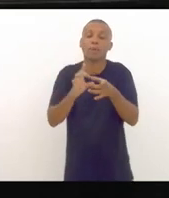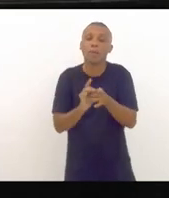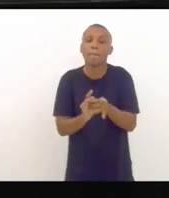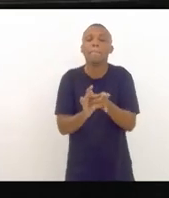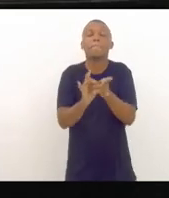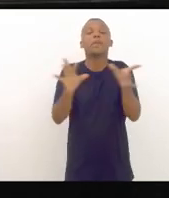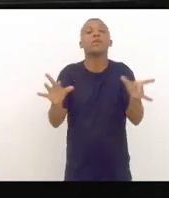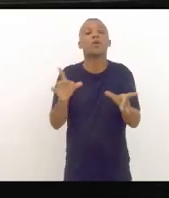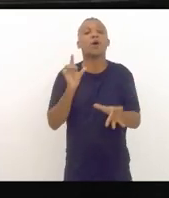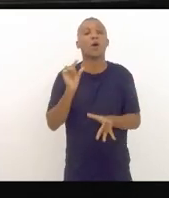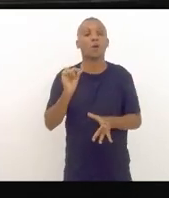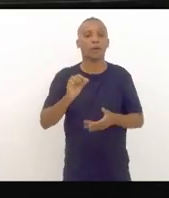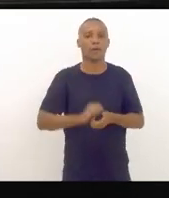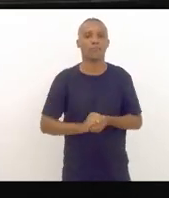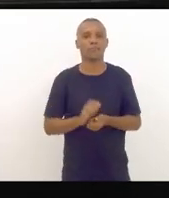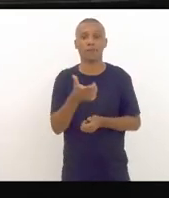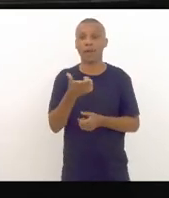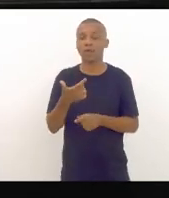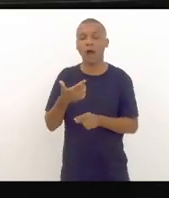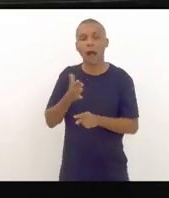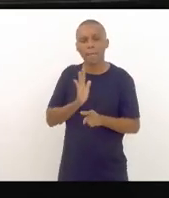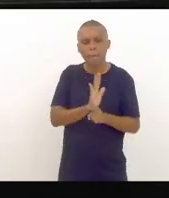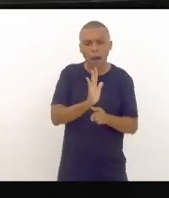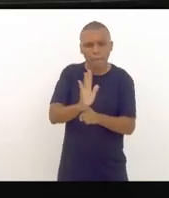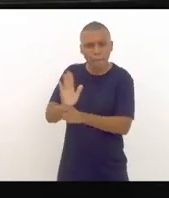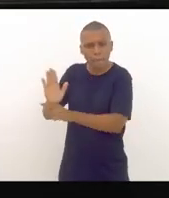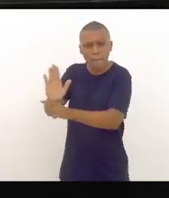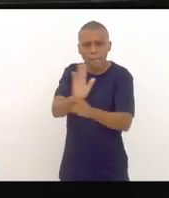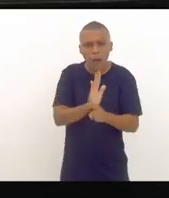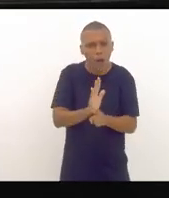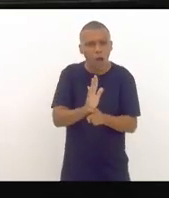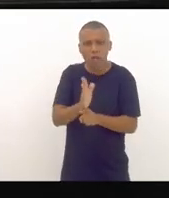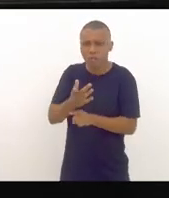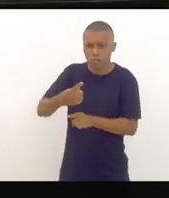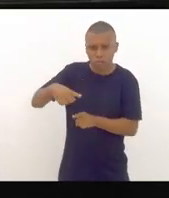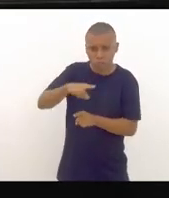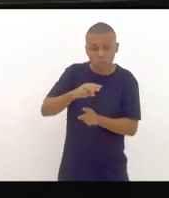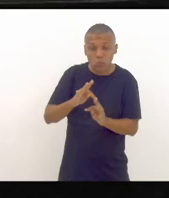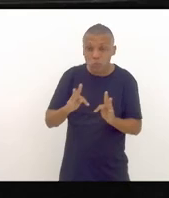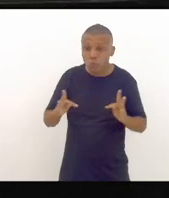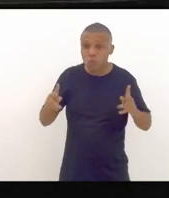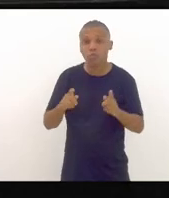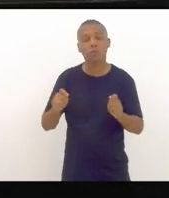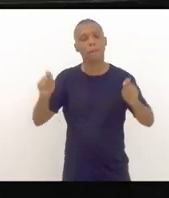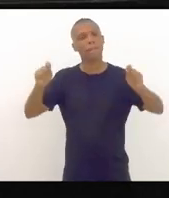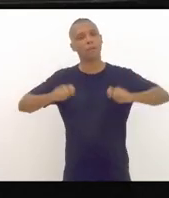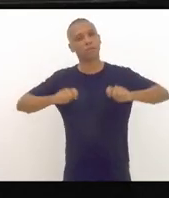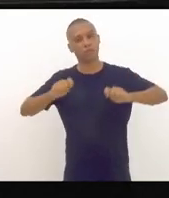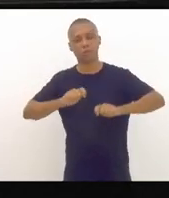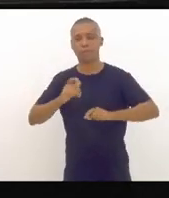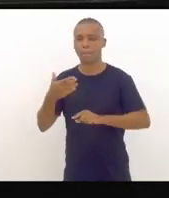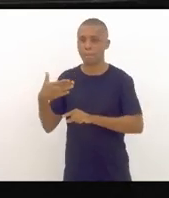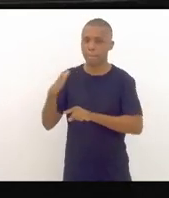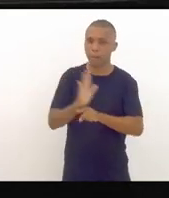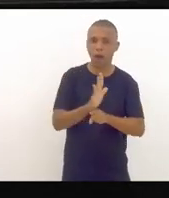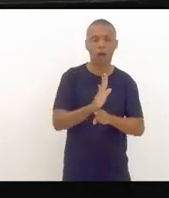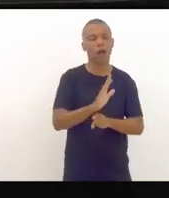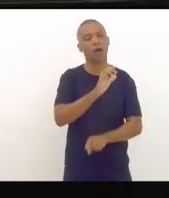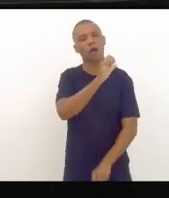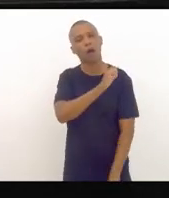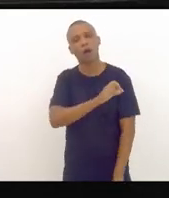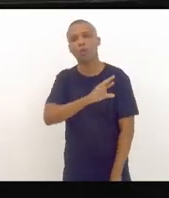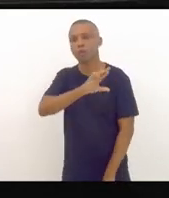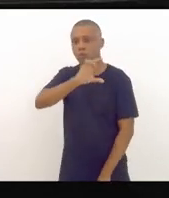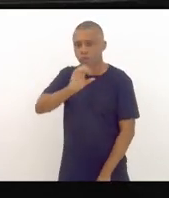disposição para ajudar em tudo que for possível em relação Brasília e Rio de Janeiro. E